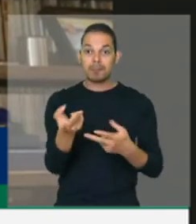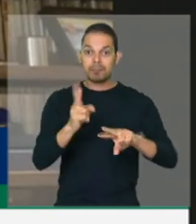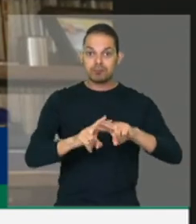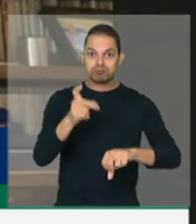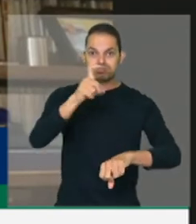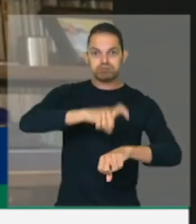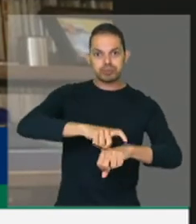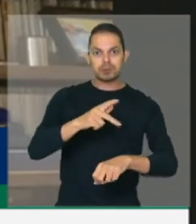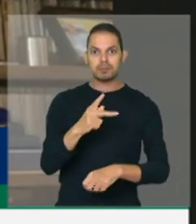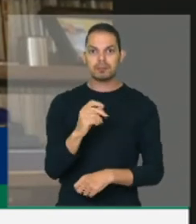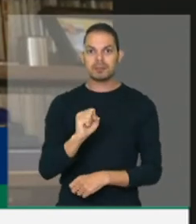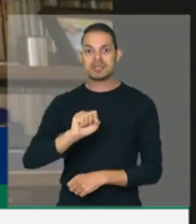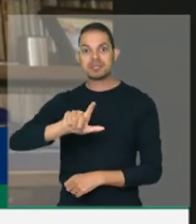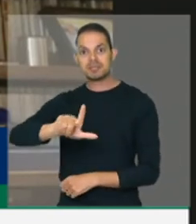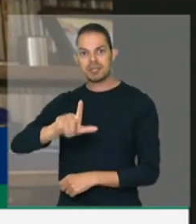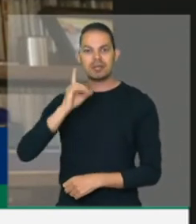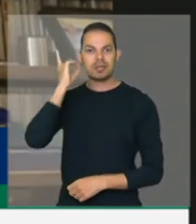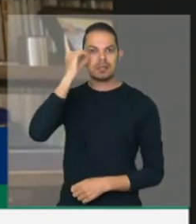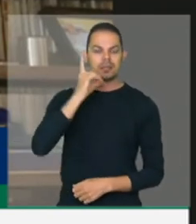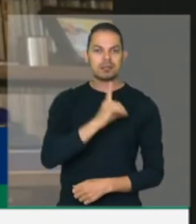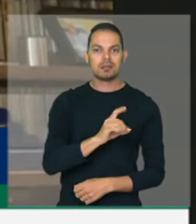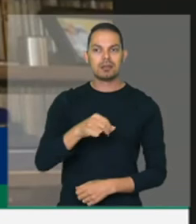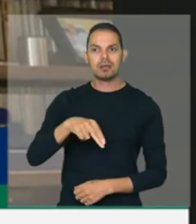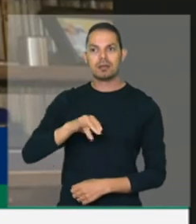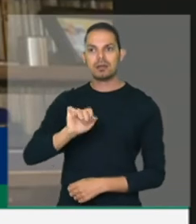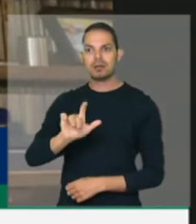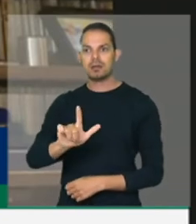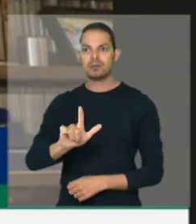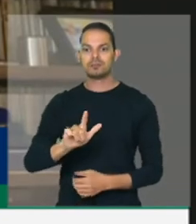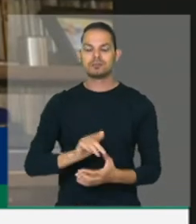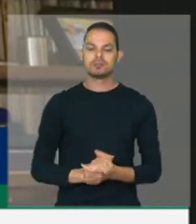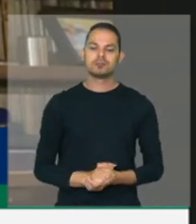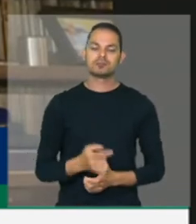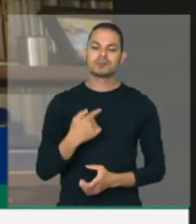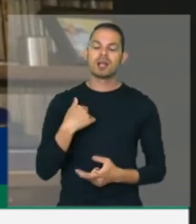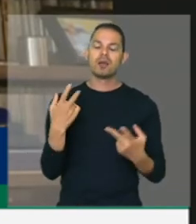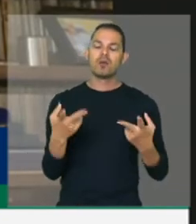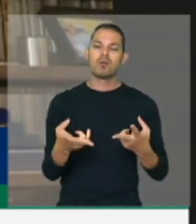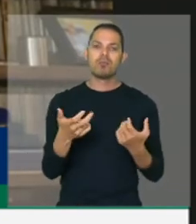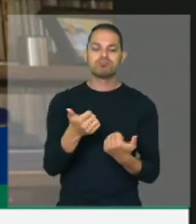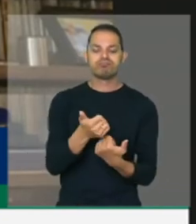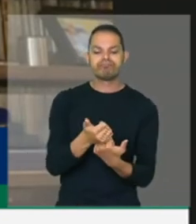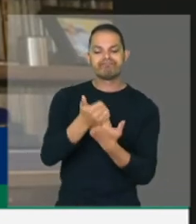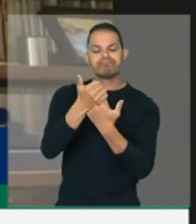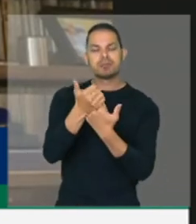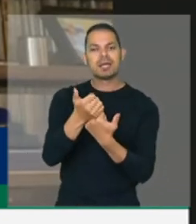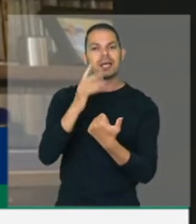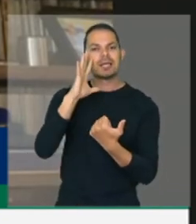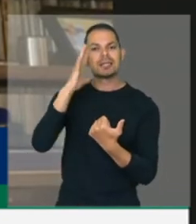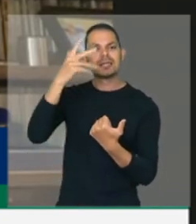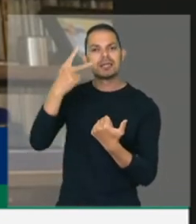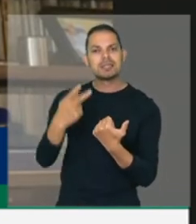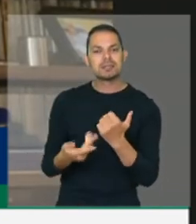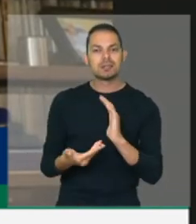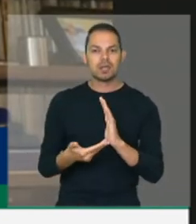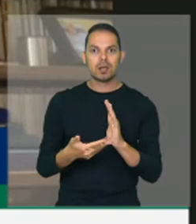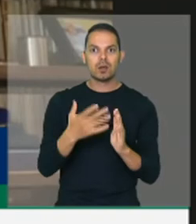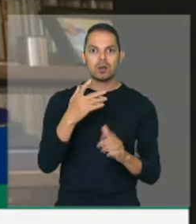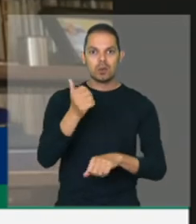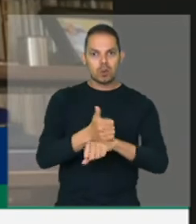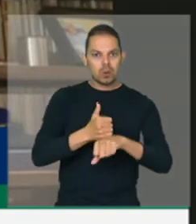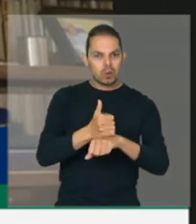PSL. Qual é o fundamento que eu vejo que tem que ancorar a decisão desta casa, e os juristas sabem